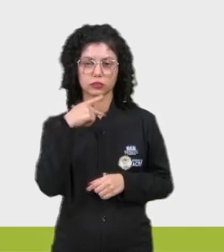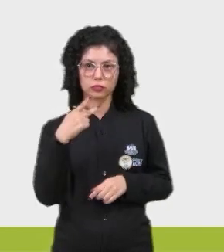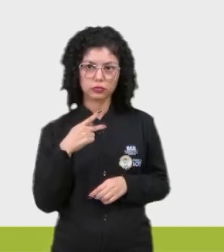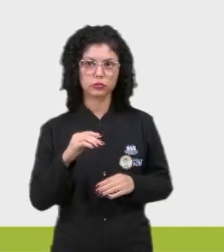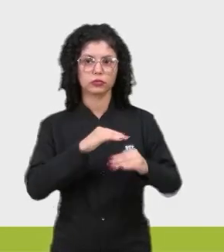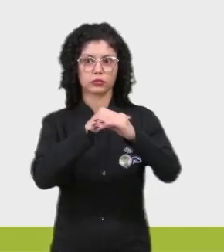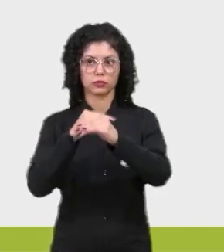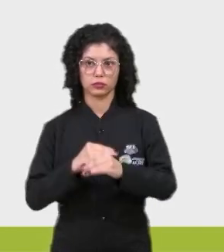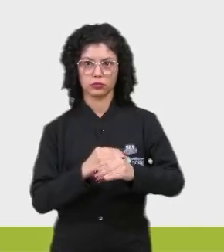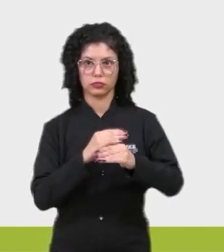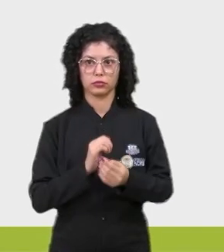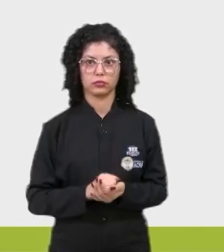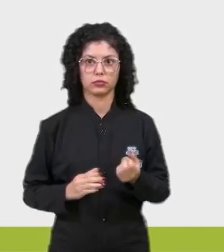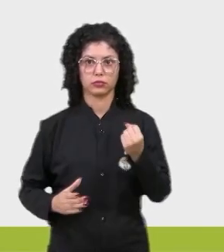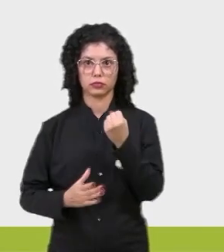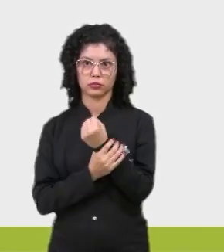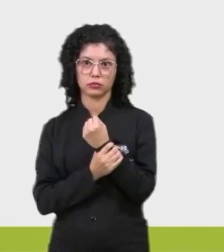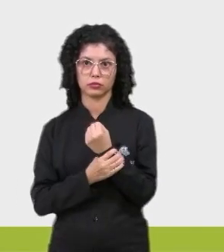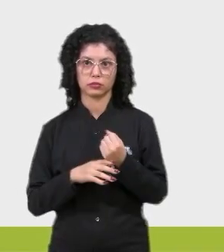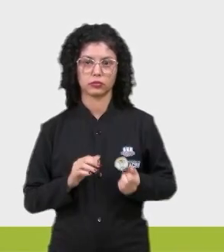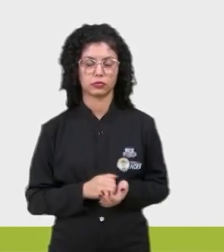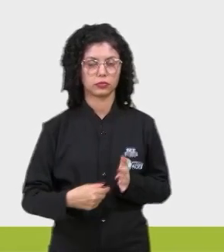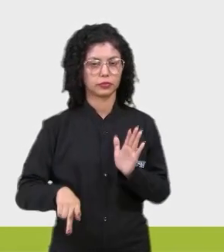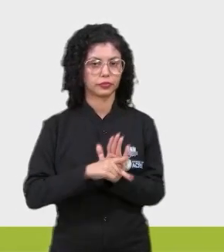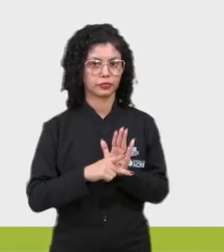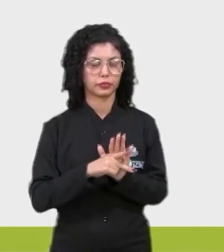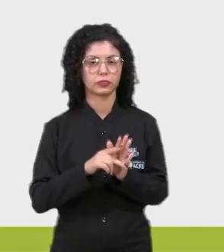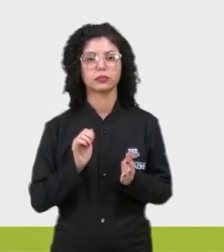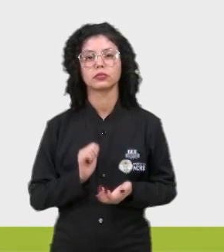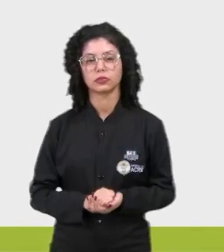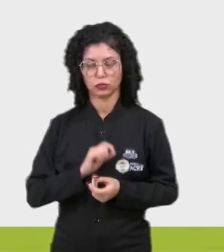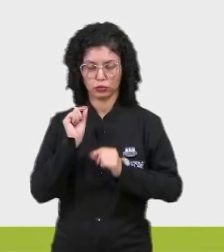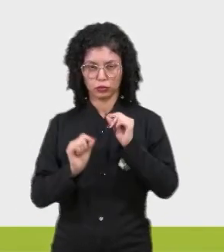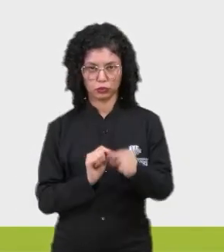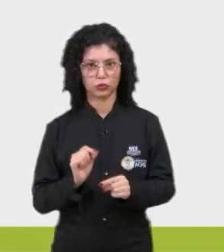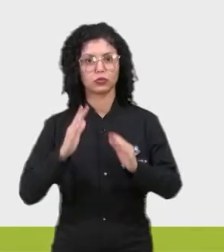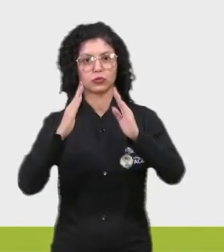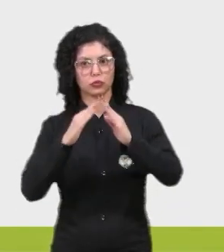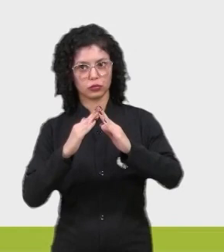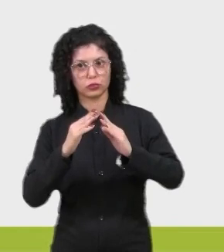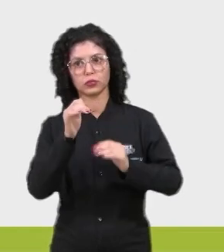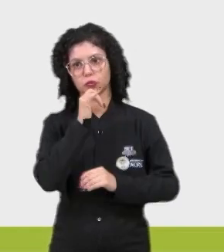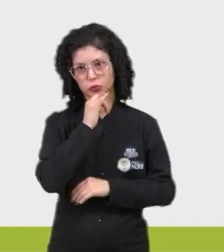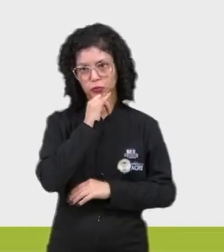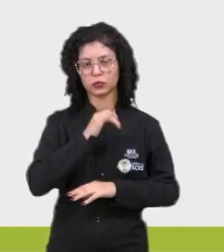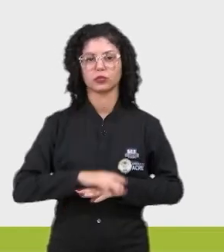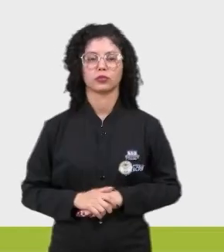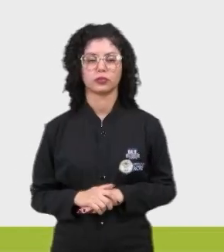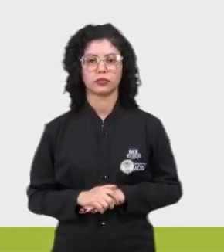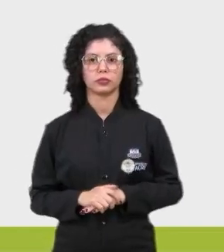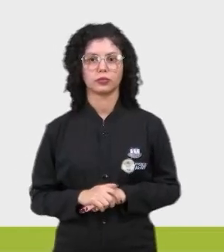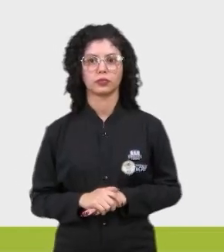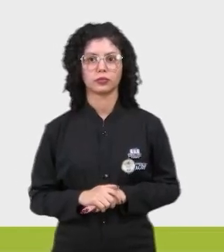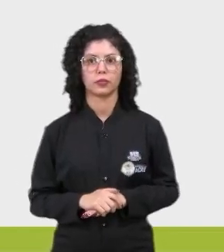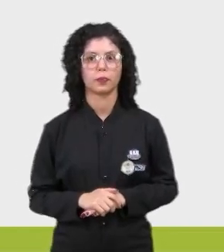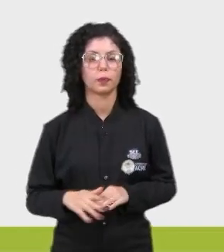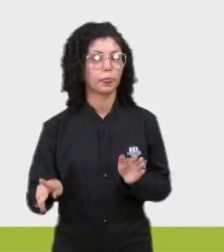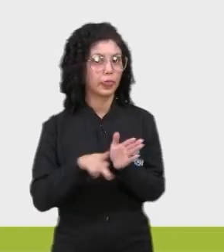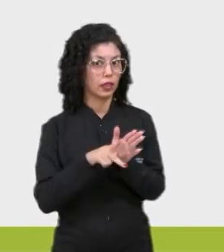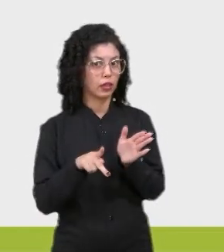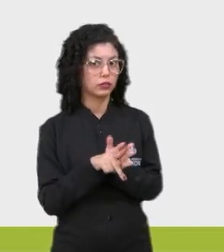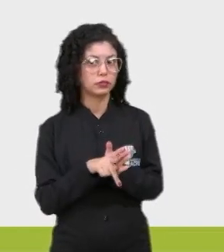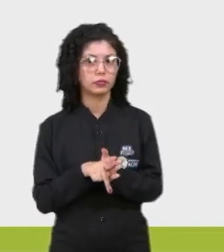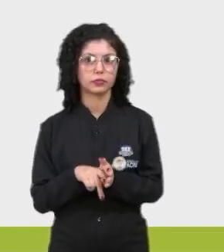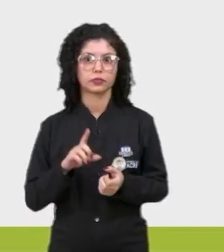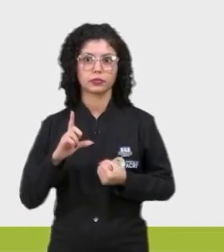em igualdade, segurança, propriedade. Se falar sobre moradia, por exemplo, se fala sobre propriedade,